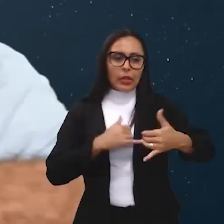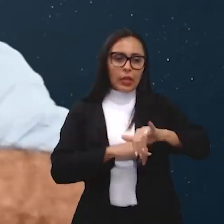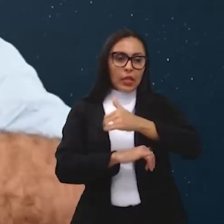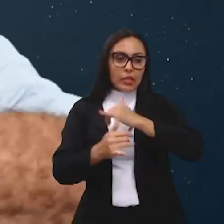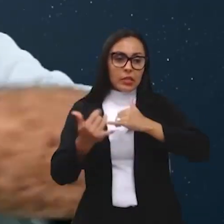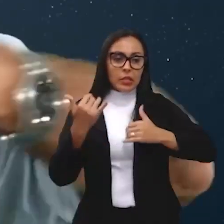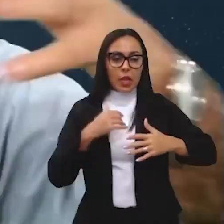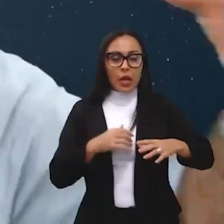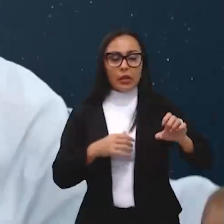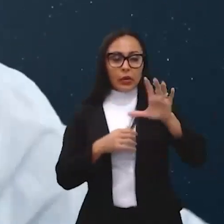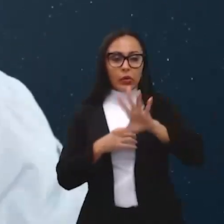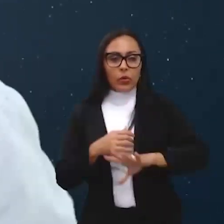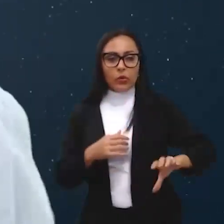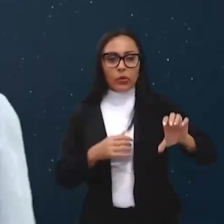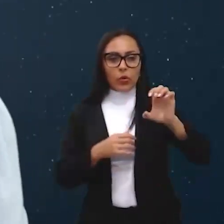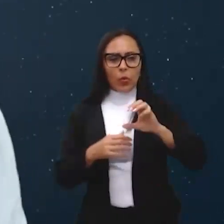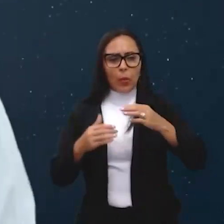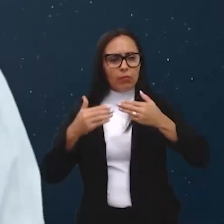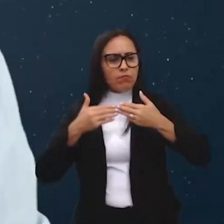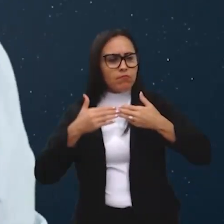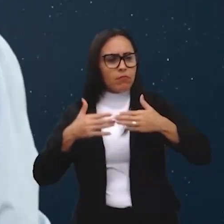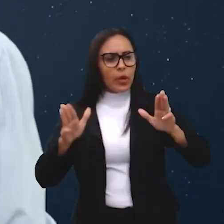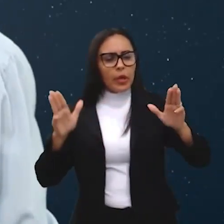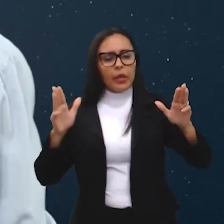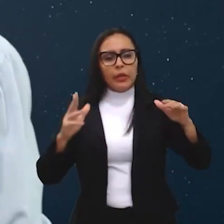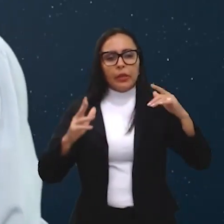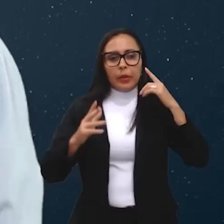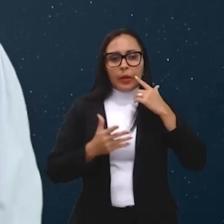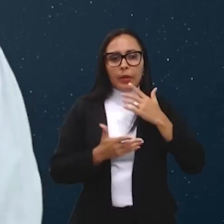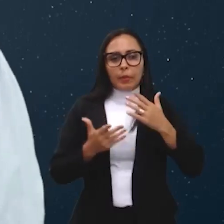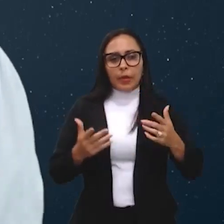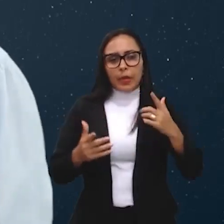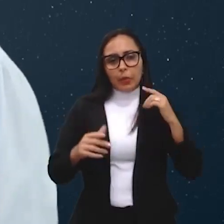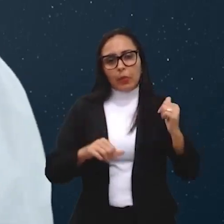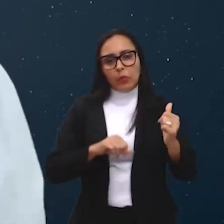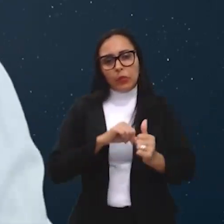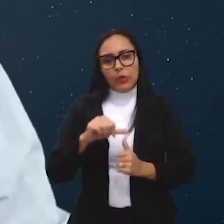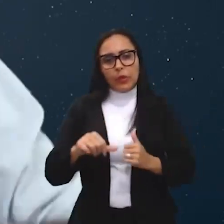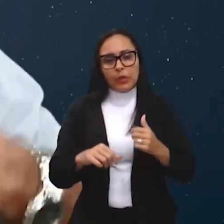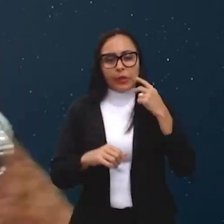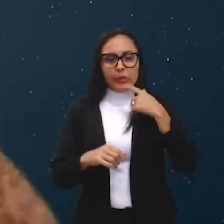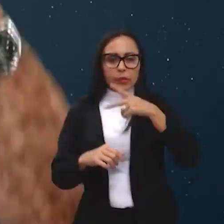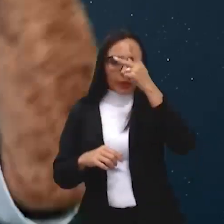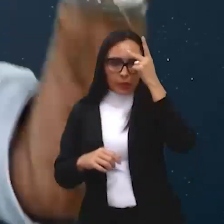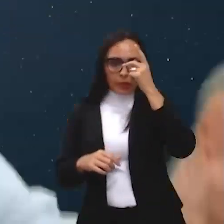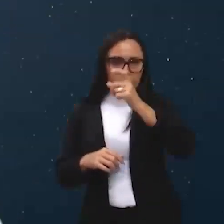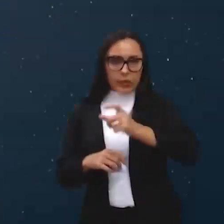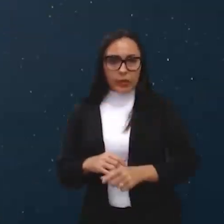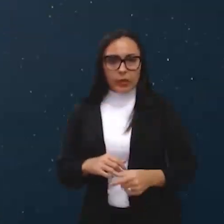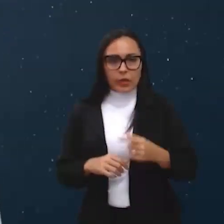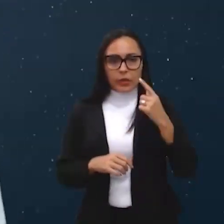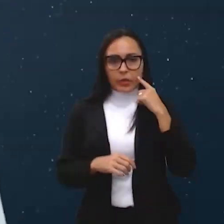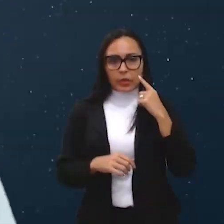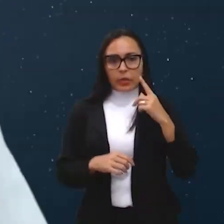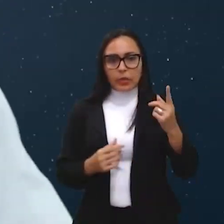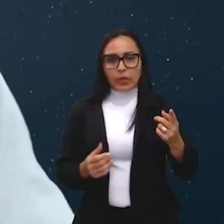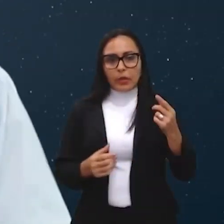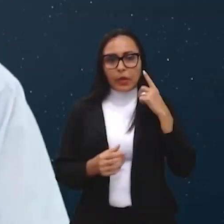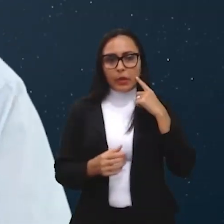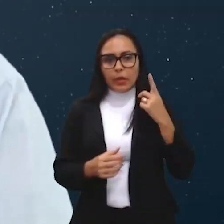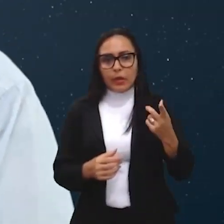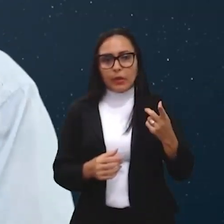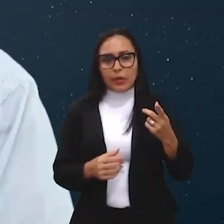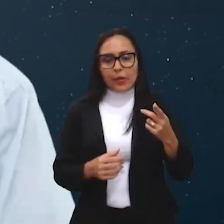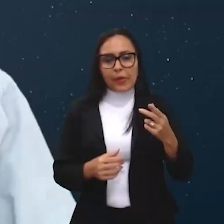teve grandes transformações também de comportamento. As pessoas passaram agora a usar mais à noite, passaram